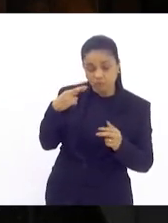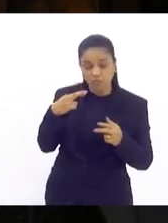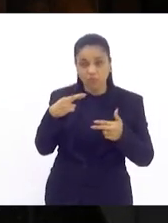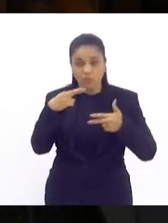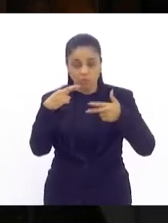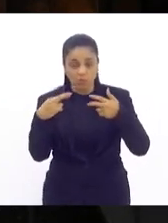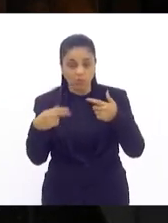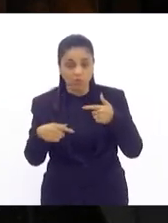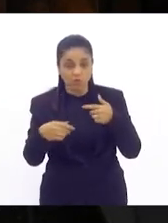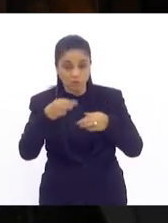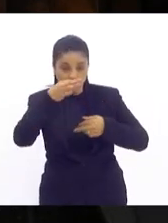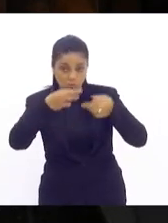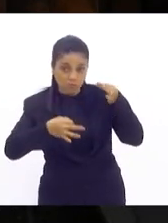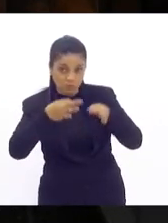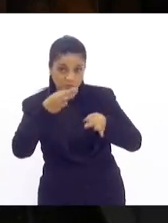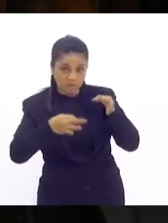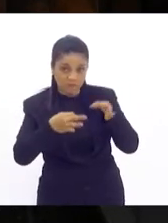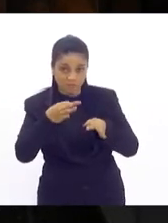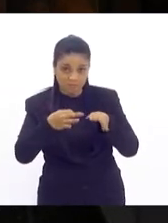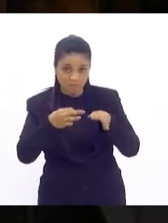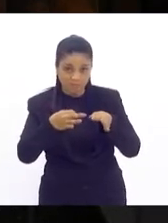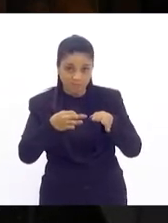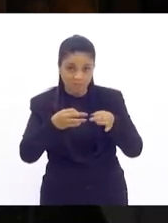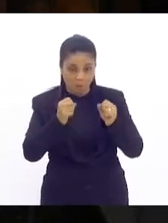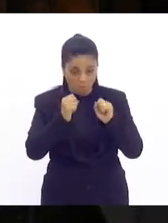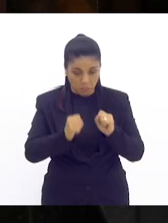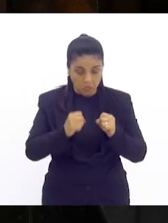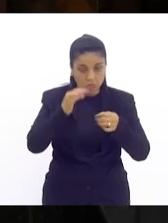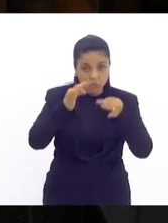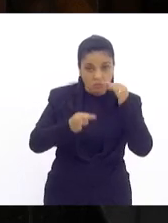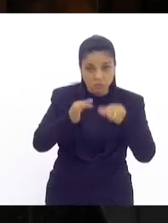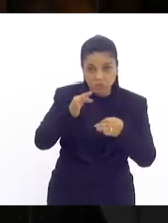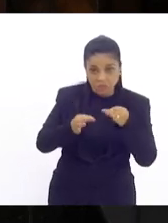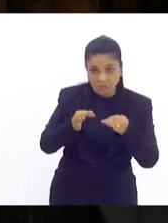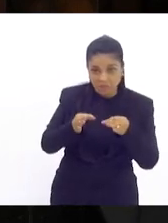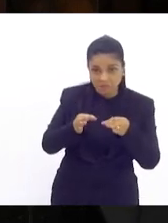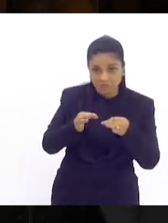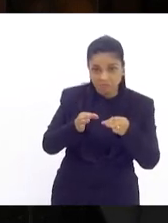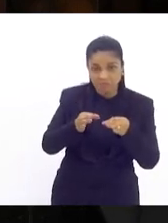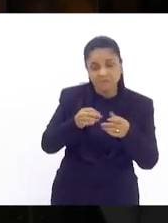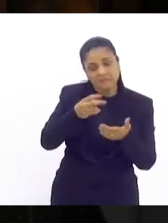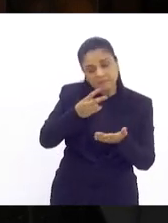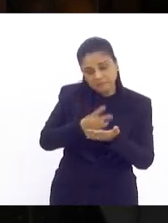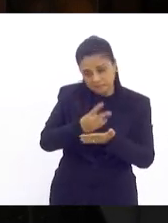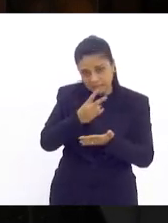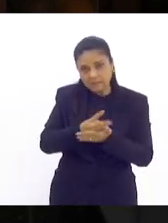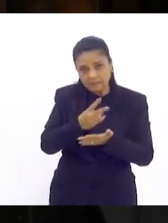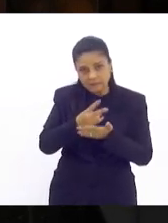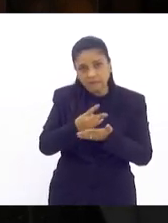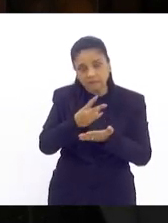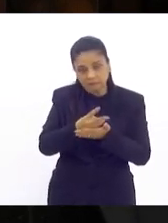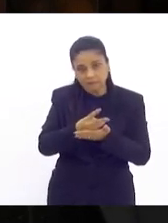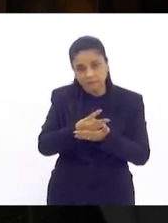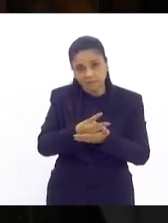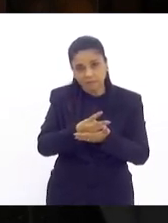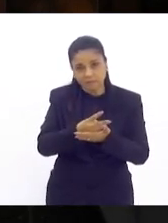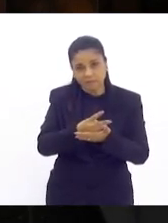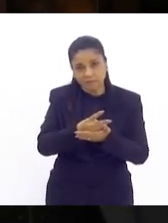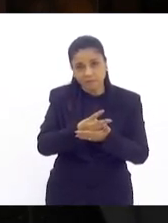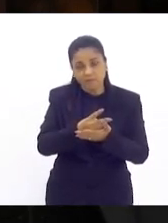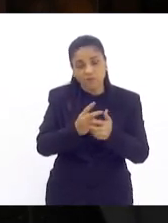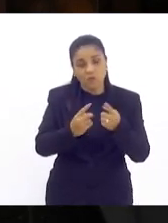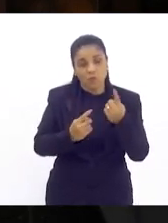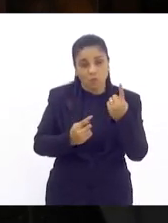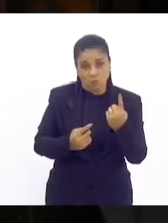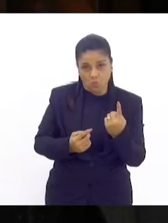e o judiciário deve ser recorrido sempre que uma quando uma